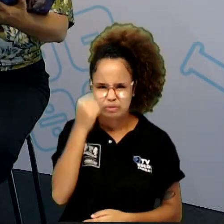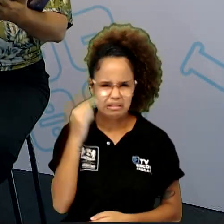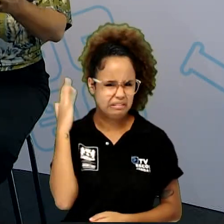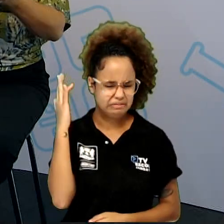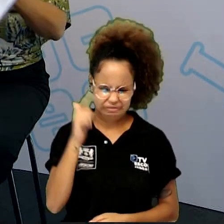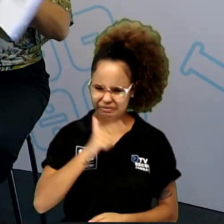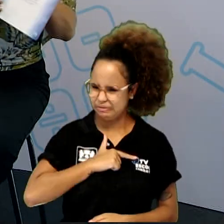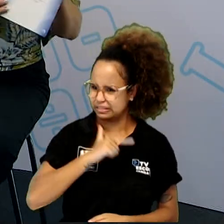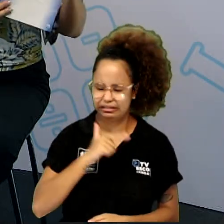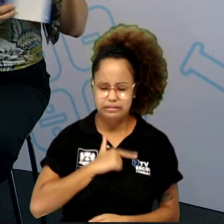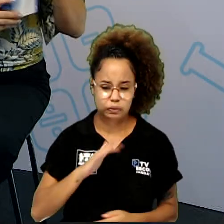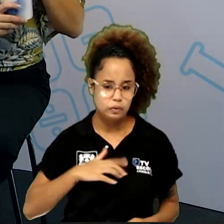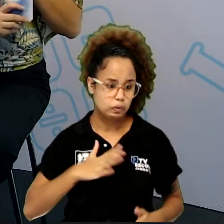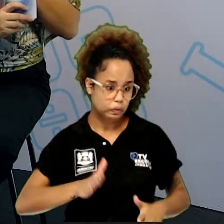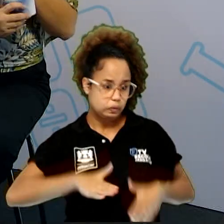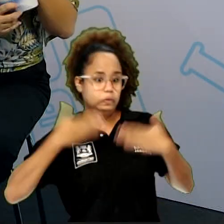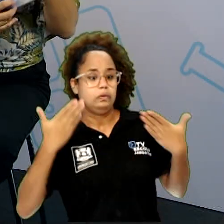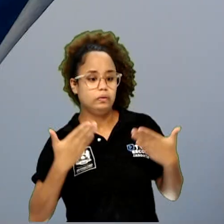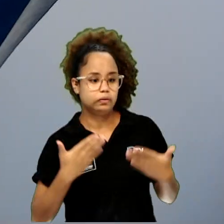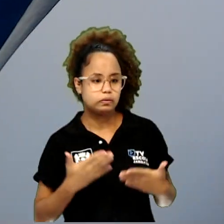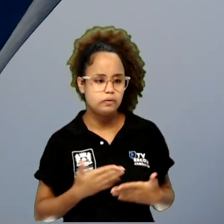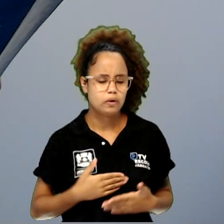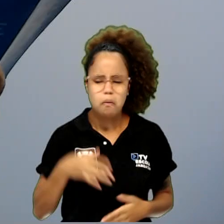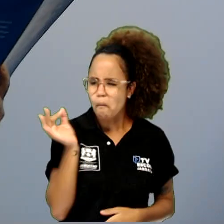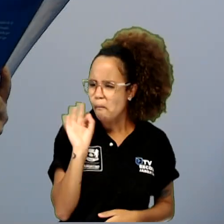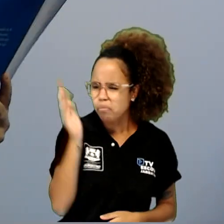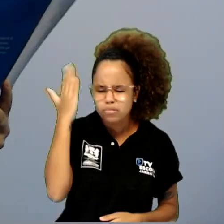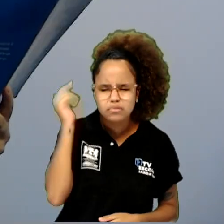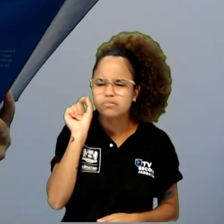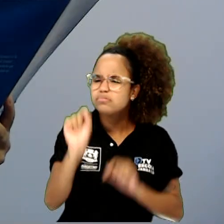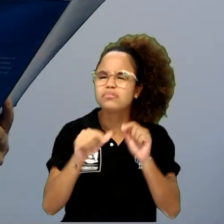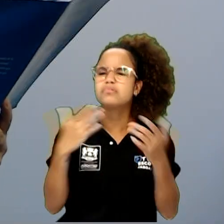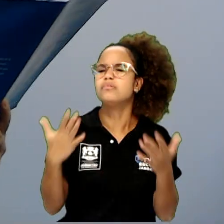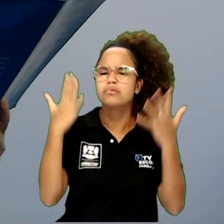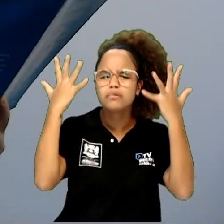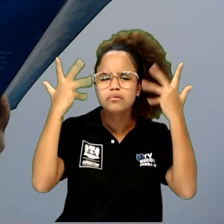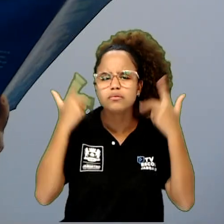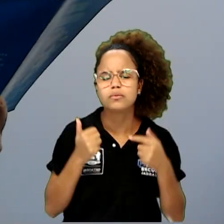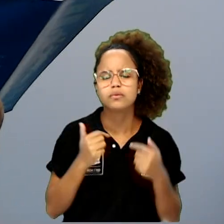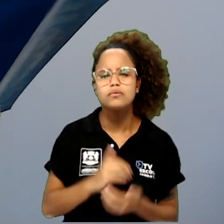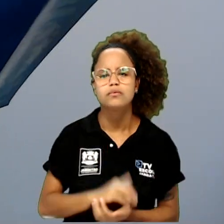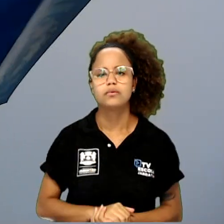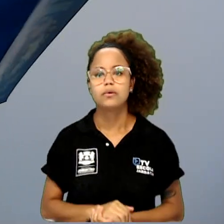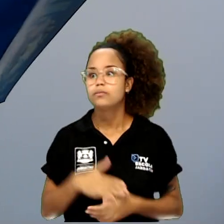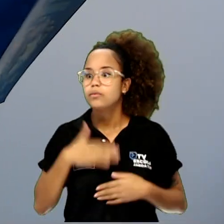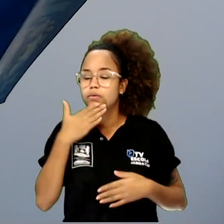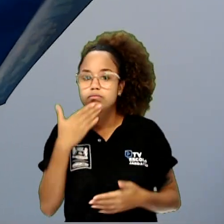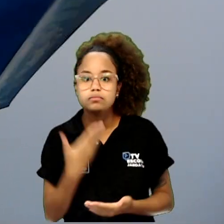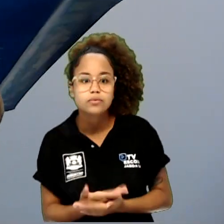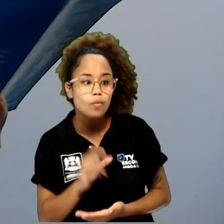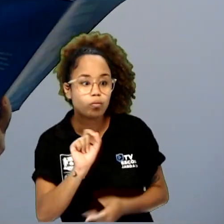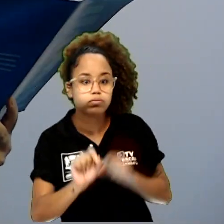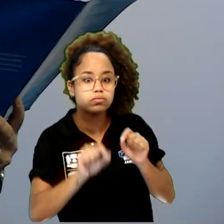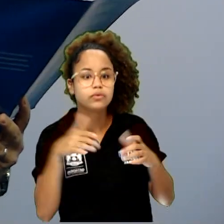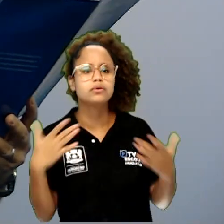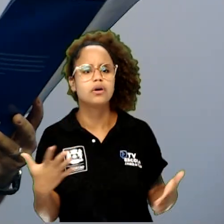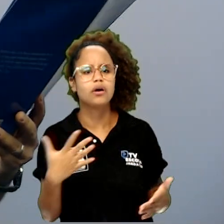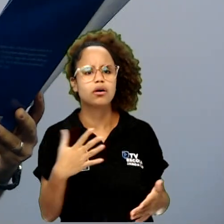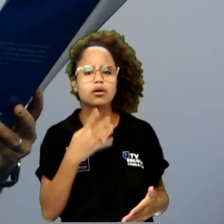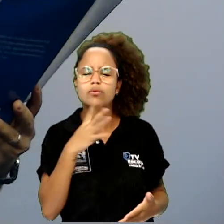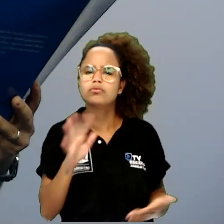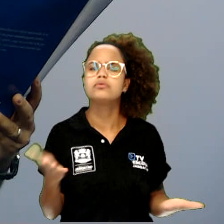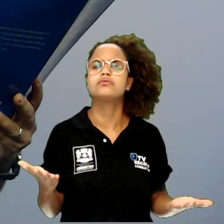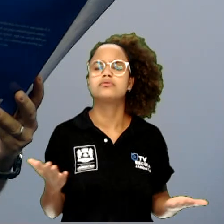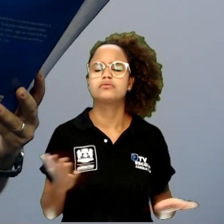que nos deixava assustados. Ninguém sabia quem era aquele estranho animal. Meu Deus, que bicho é esse? Quem o conhece